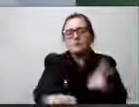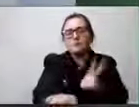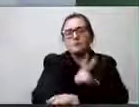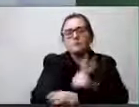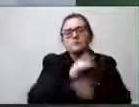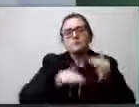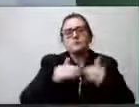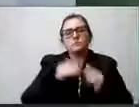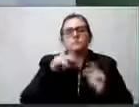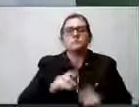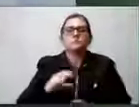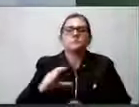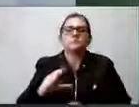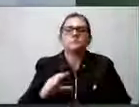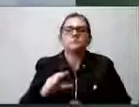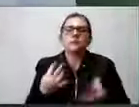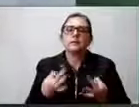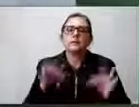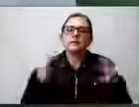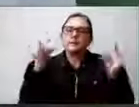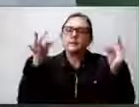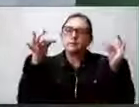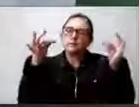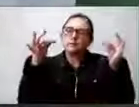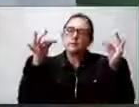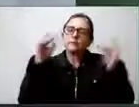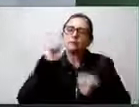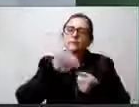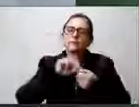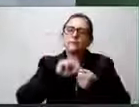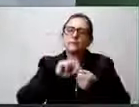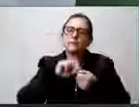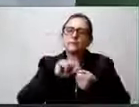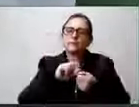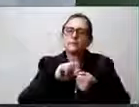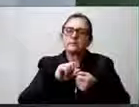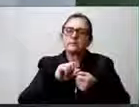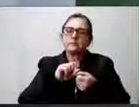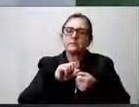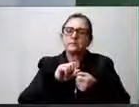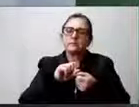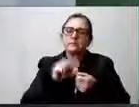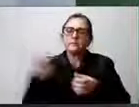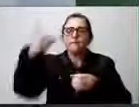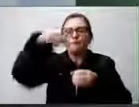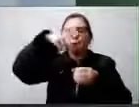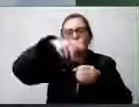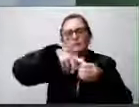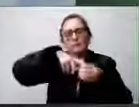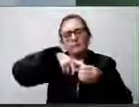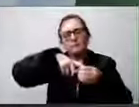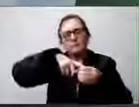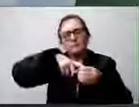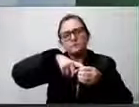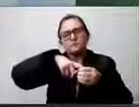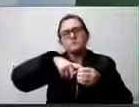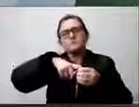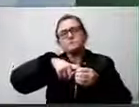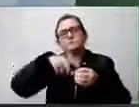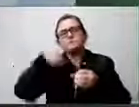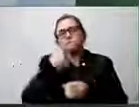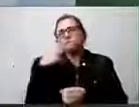muitas vezes esse tratamento fisioterapêutico faz a redução da chance ou da necessidade do paciente passar por cirurgia